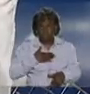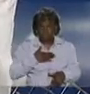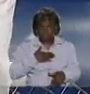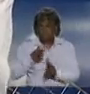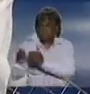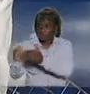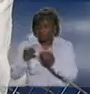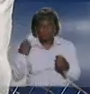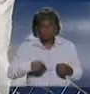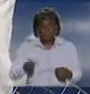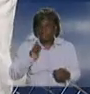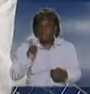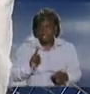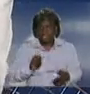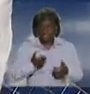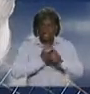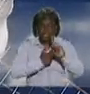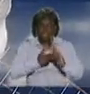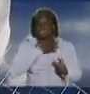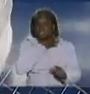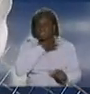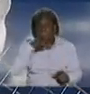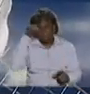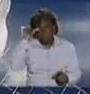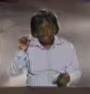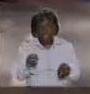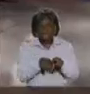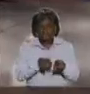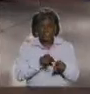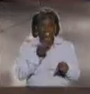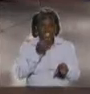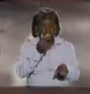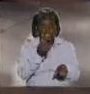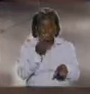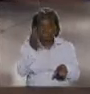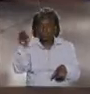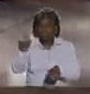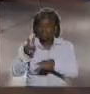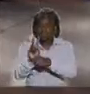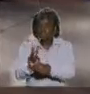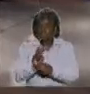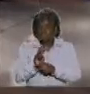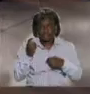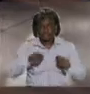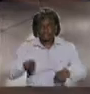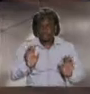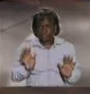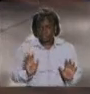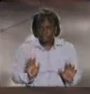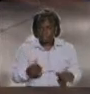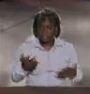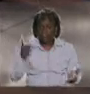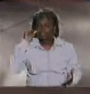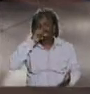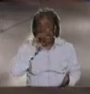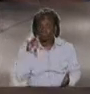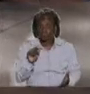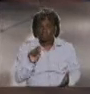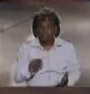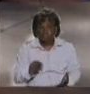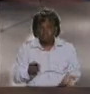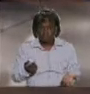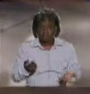né? Esse é o principal objetivo, para que ela não se endivide, para que ela não dependa de capital externo, etc. Então, qual é o desafio?